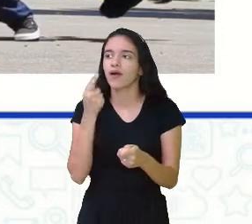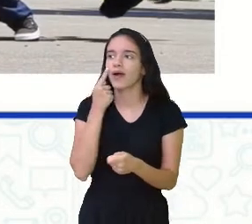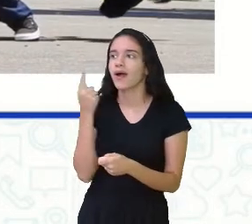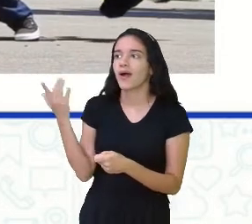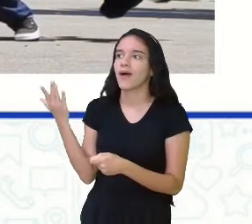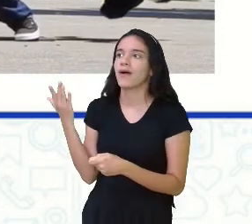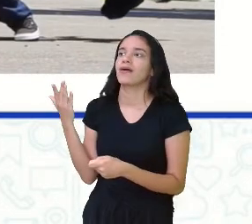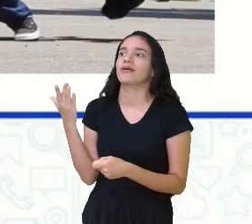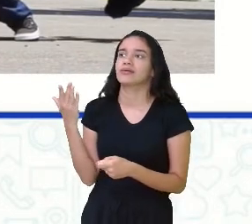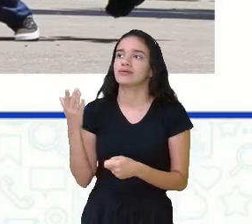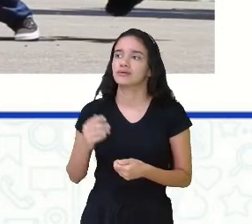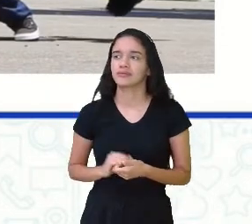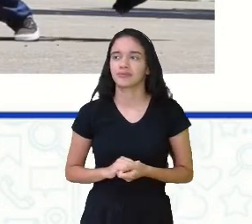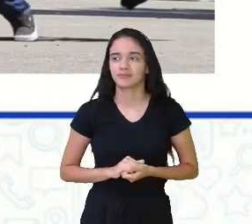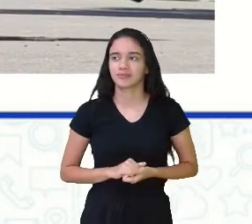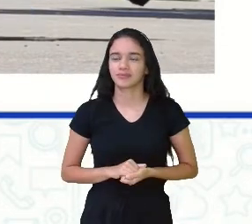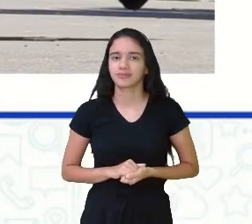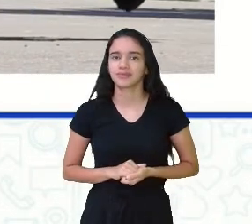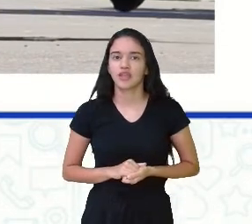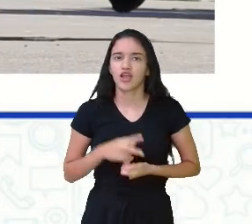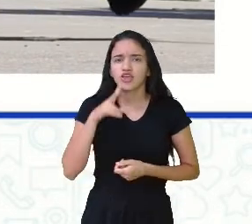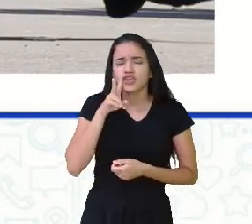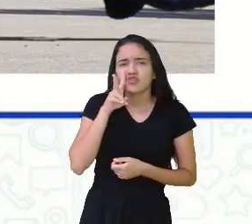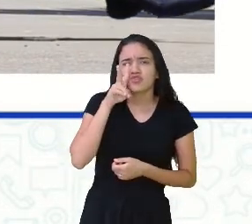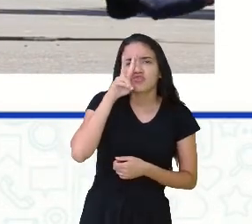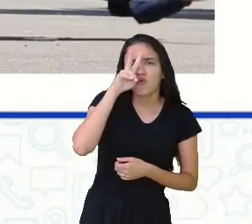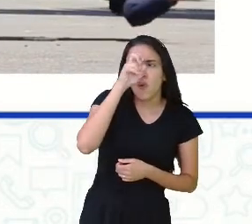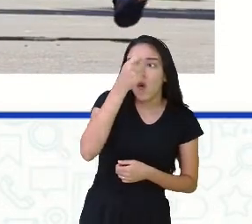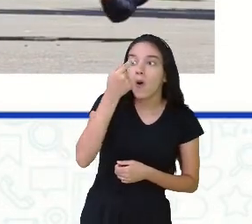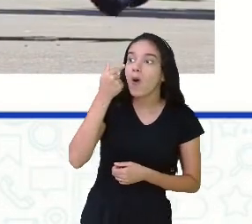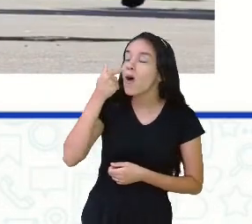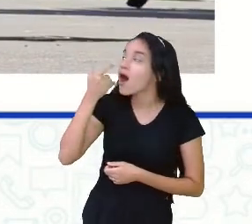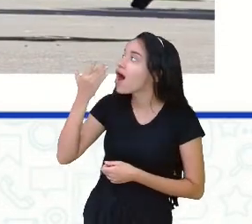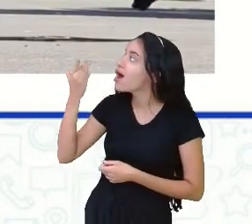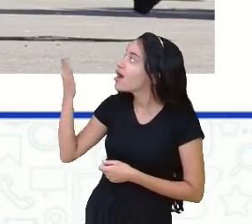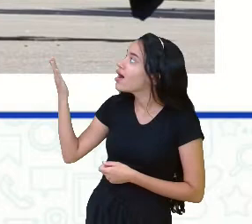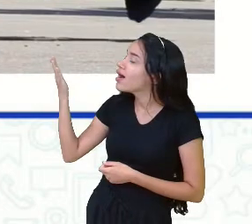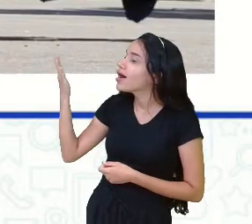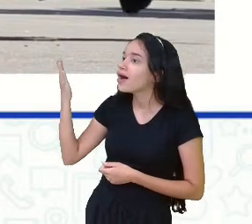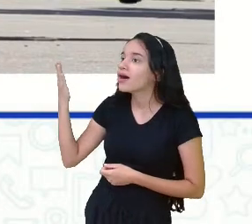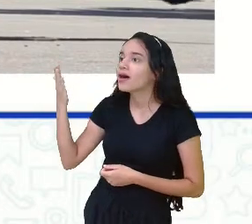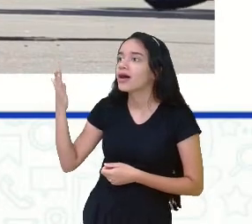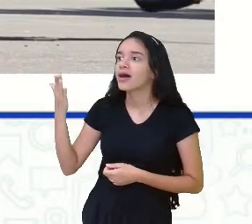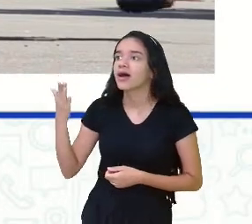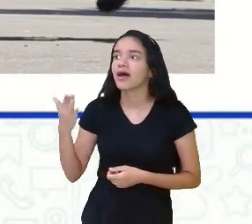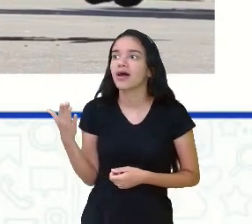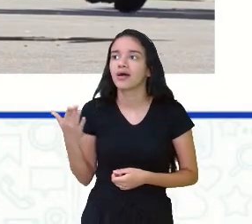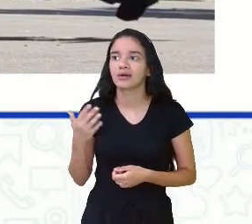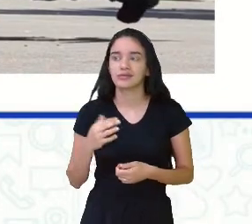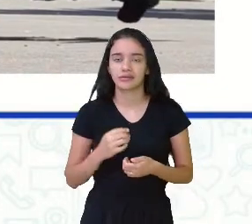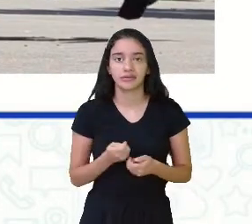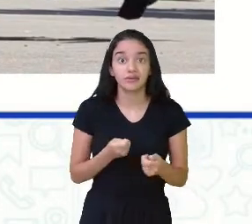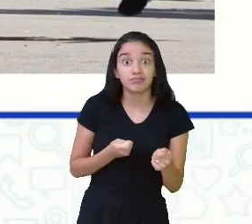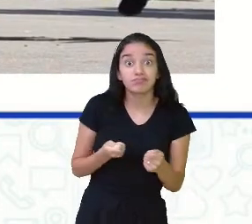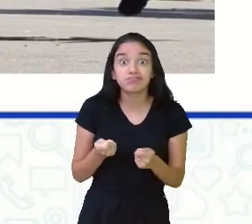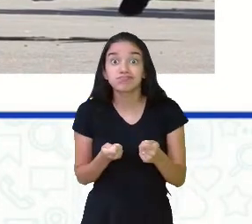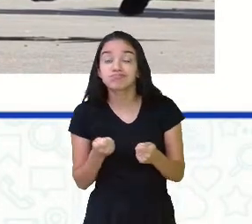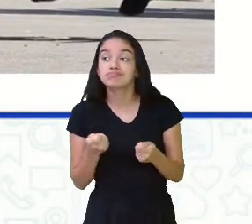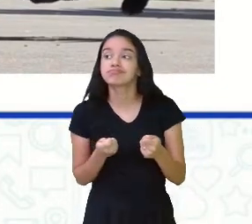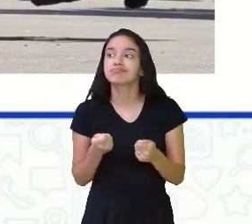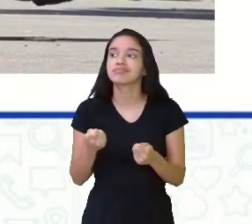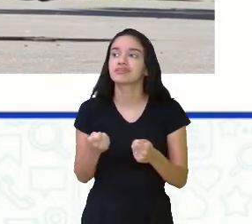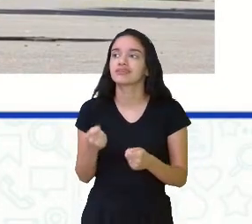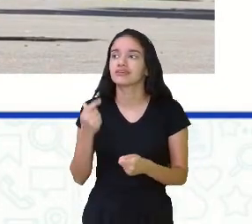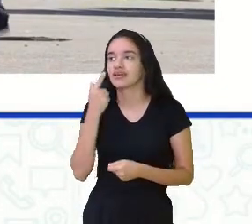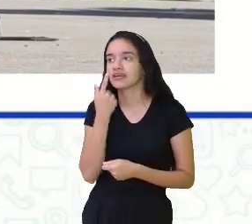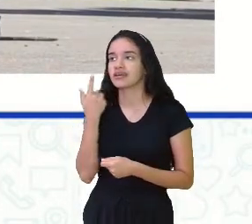isso. Abdômen, né? De força, olha pra isso. É muito controle. Mas ele tá preso.